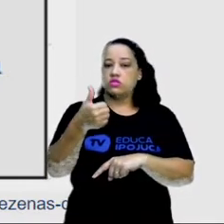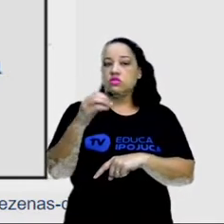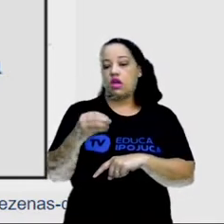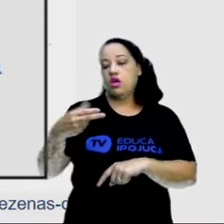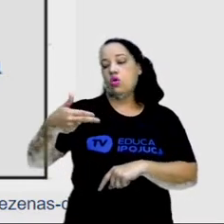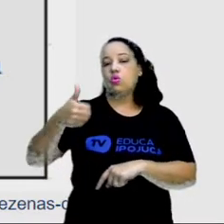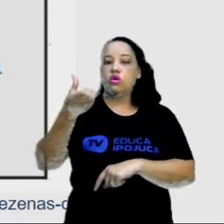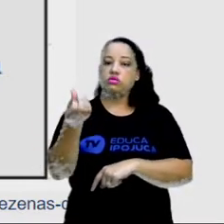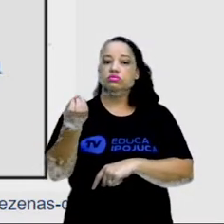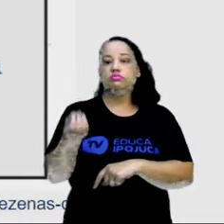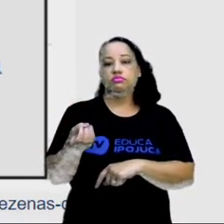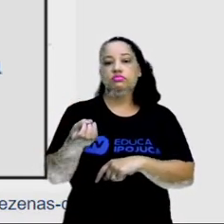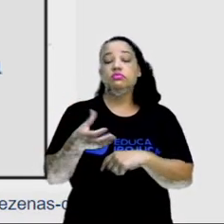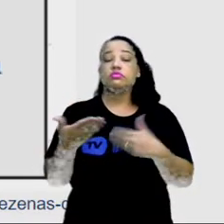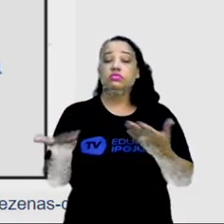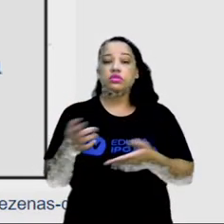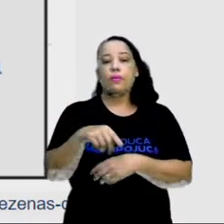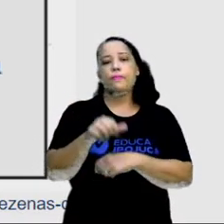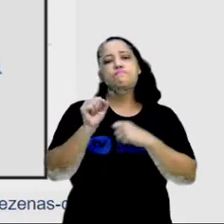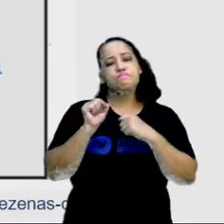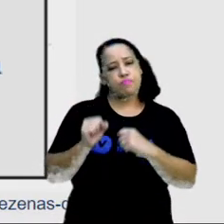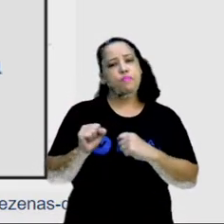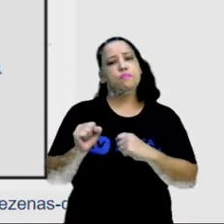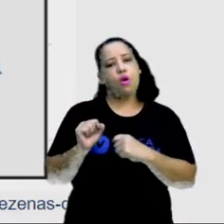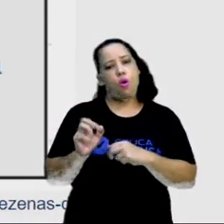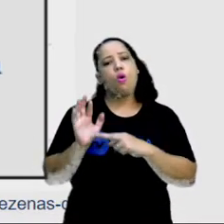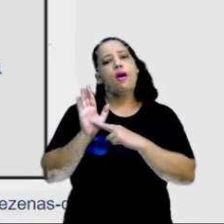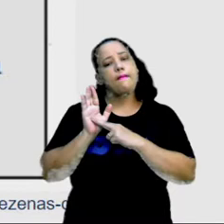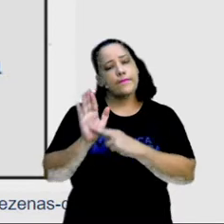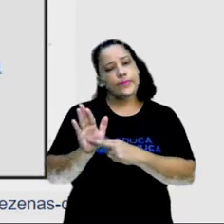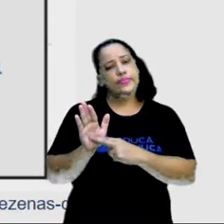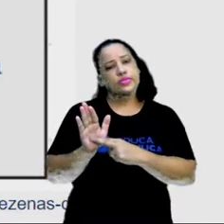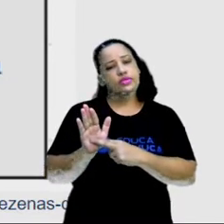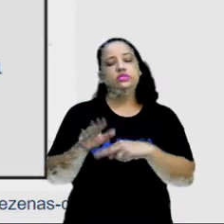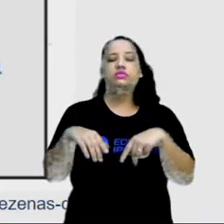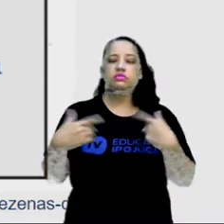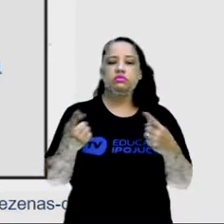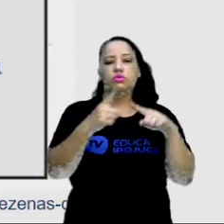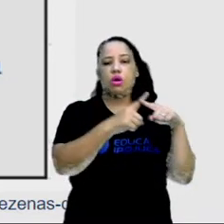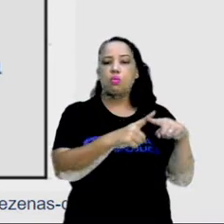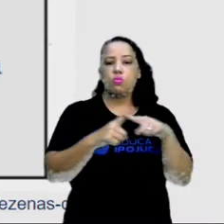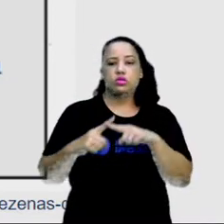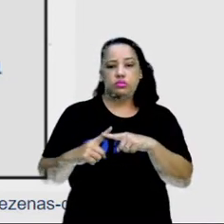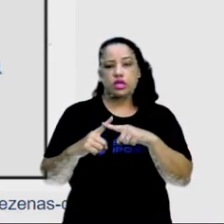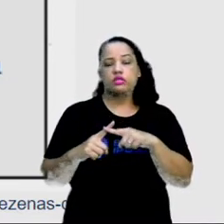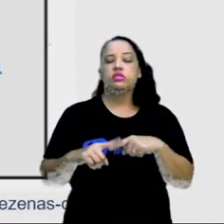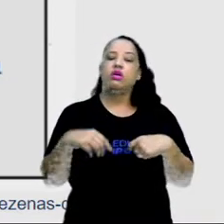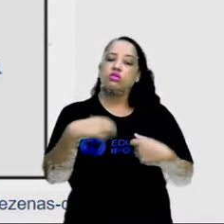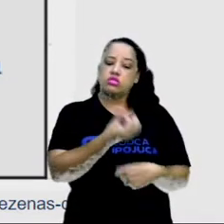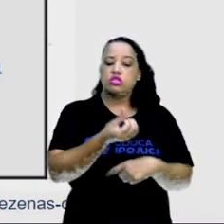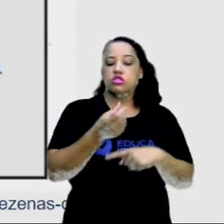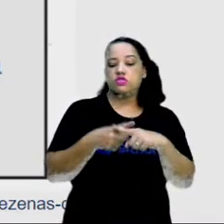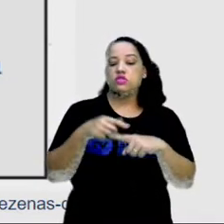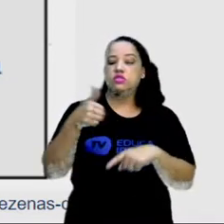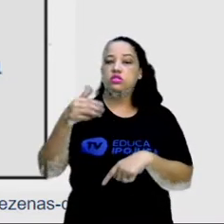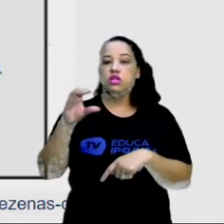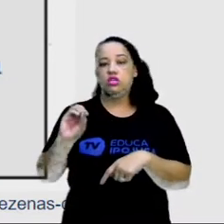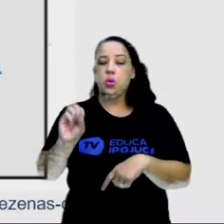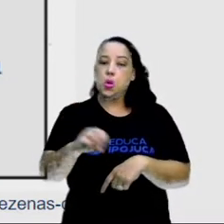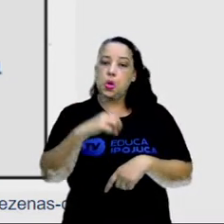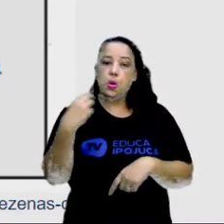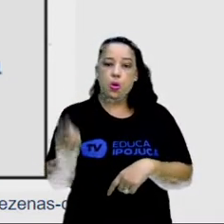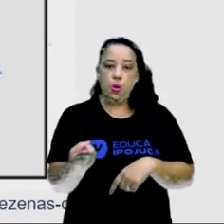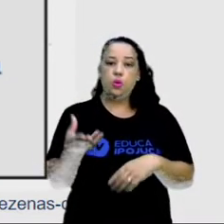a 60. Então, eu posso fazer essa representação tanto com a multiplicação, no 6 vezes 10, ou somando